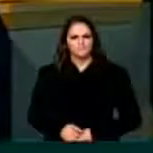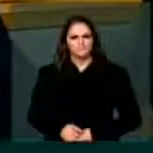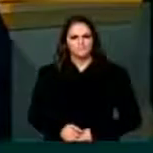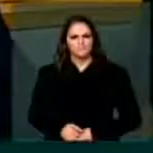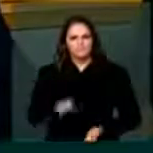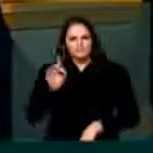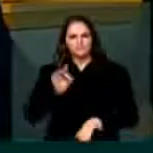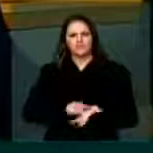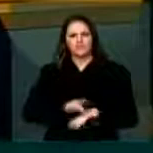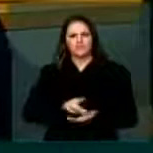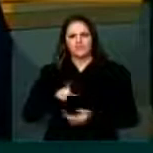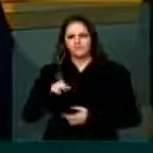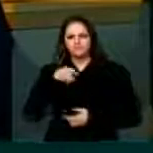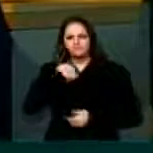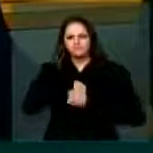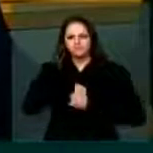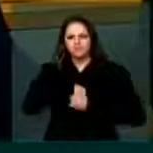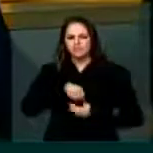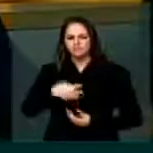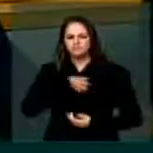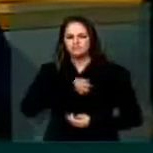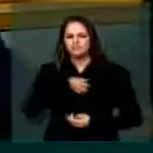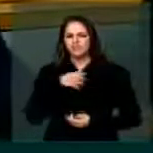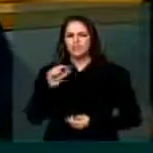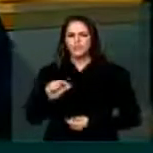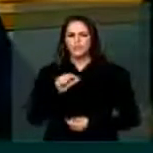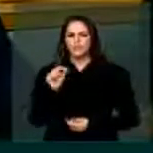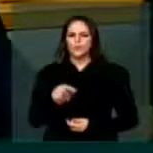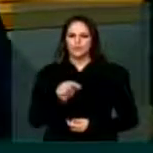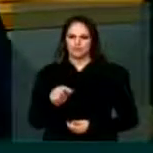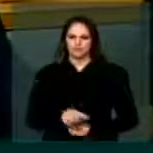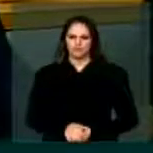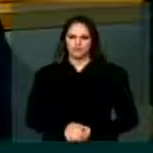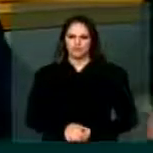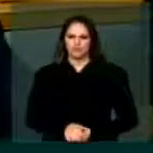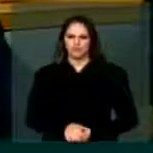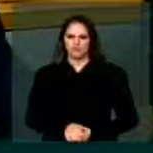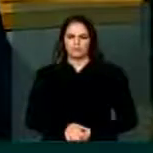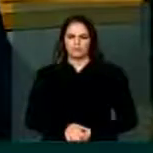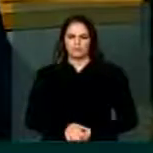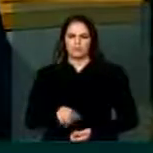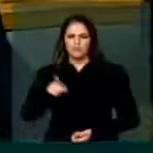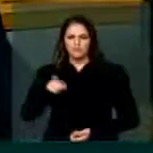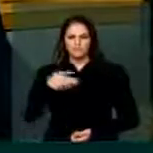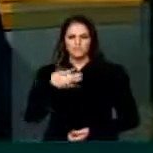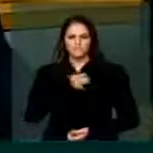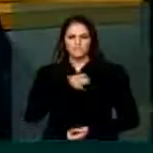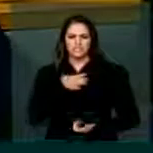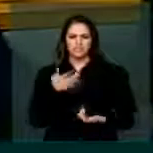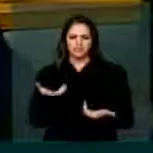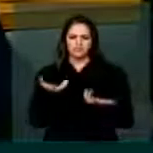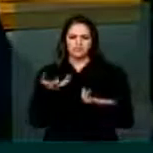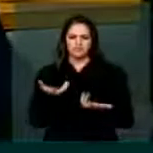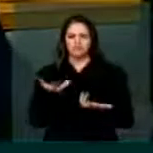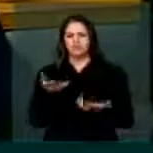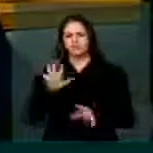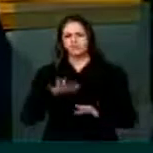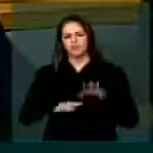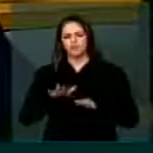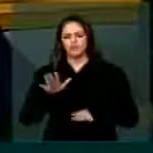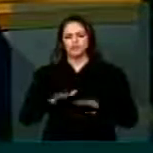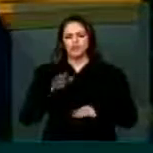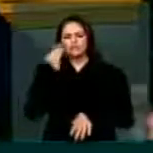íntimo da Meire, o que você está querendo, Meire? Você se sentiu que poderia estar envolvida criminalmente, está